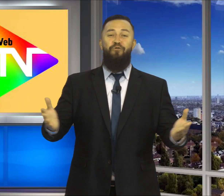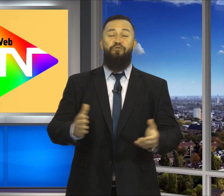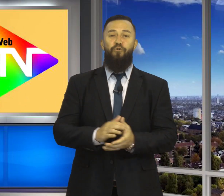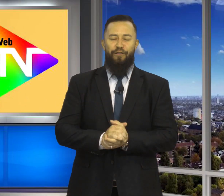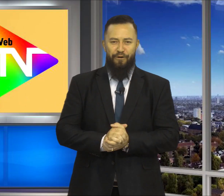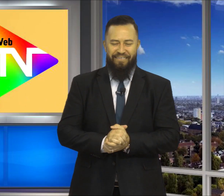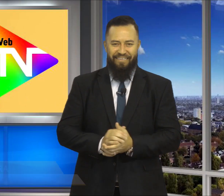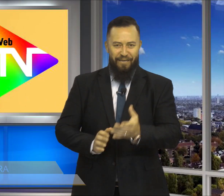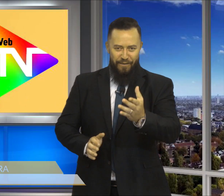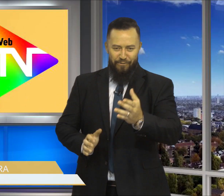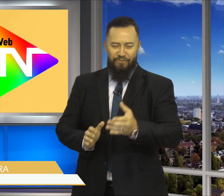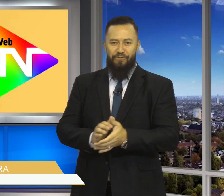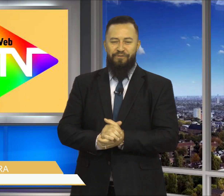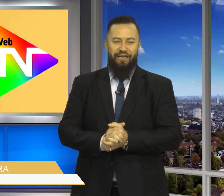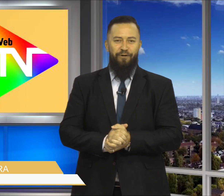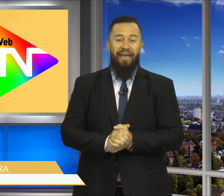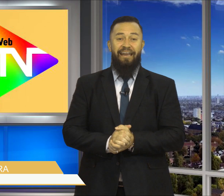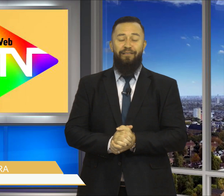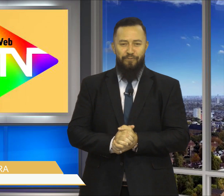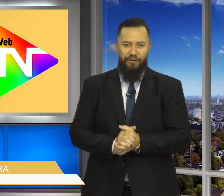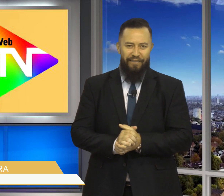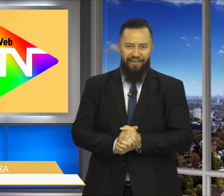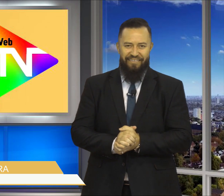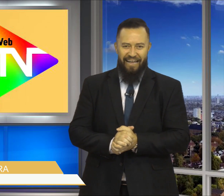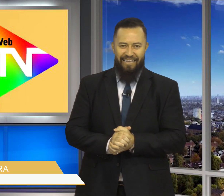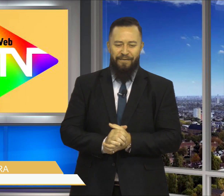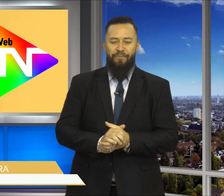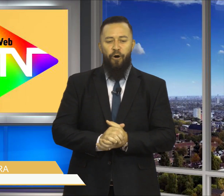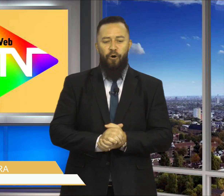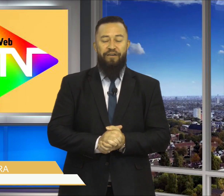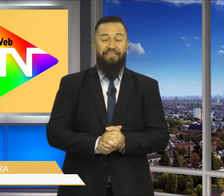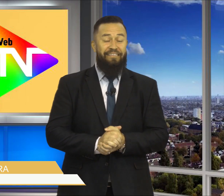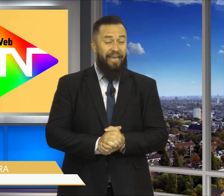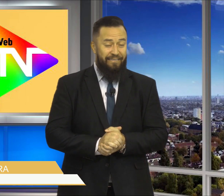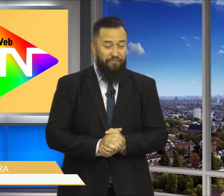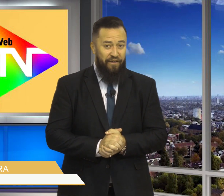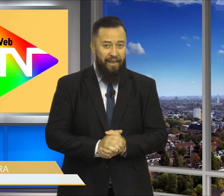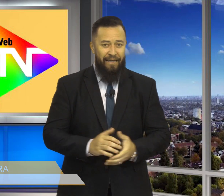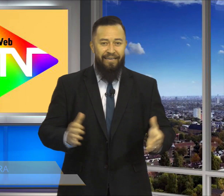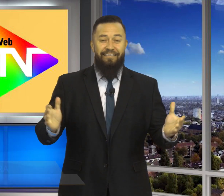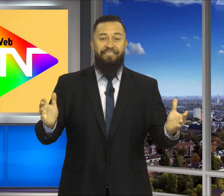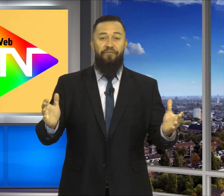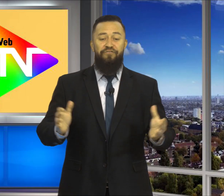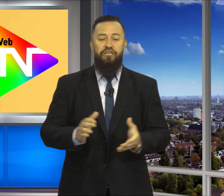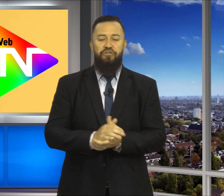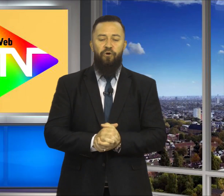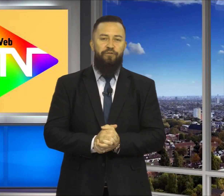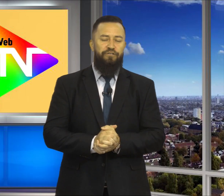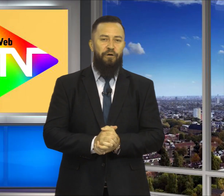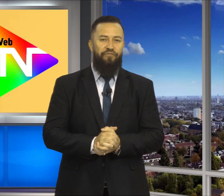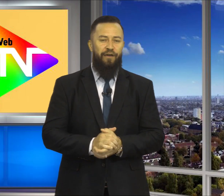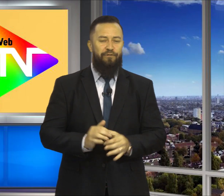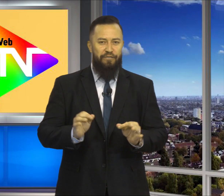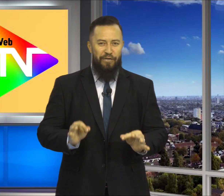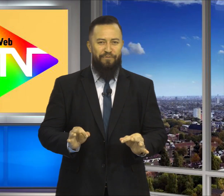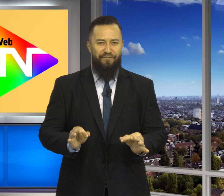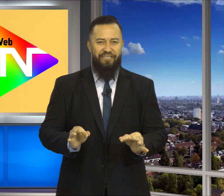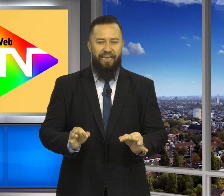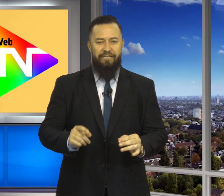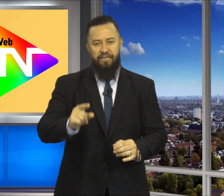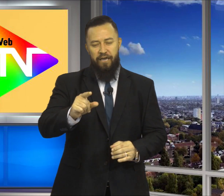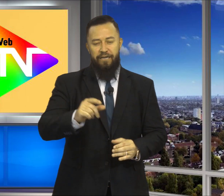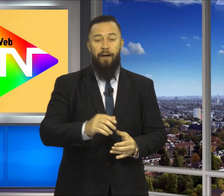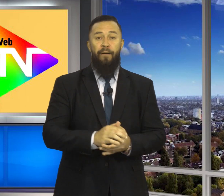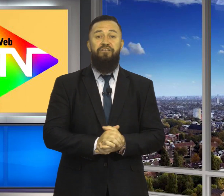Olá, muito boa noite. Eu sou José Moreira, do Jornal Cidade. Hoje, terça-feira, dia 28 de novembro